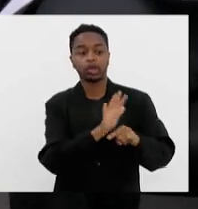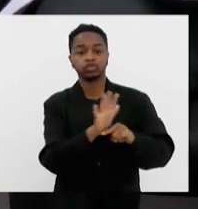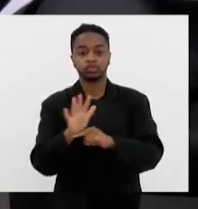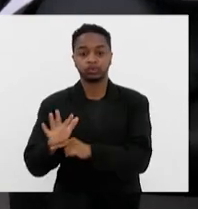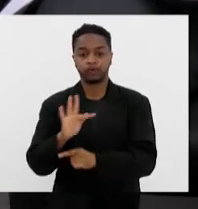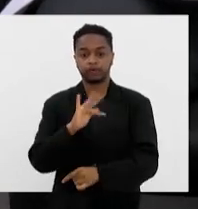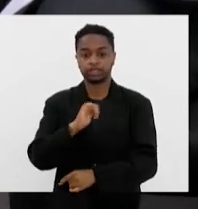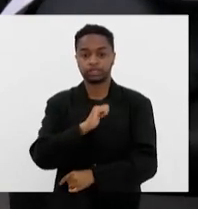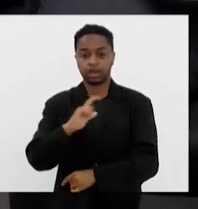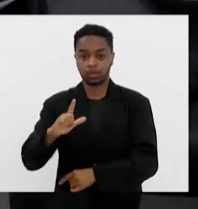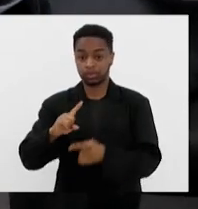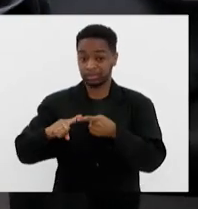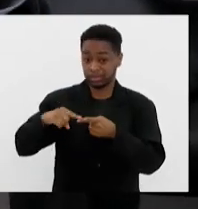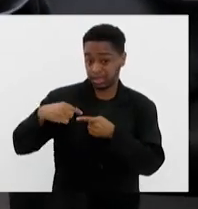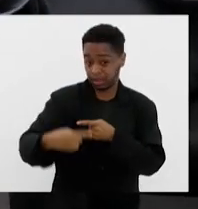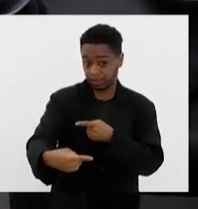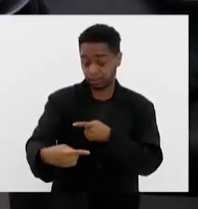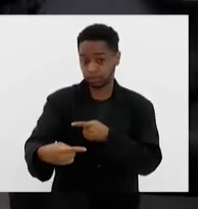prazo,